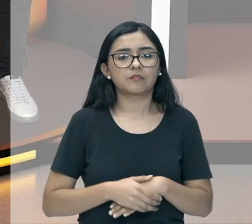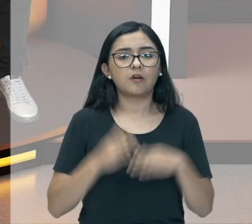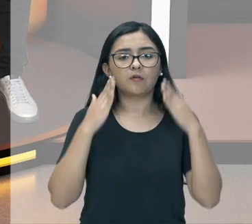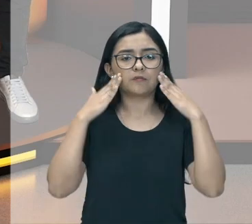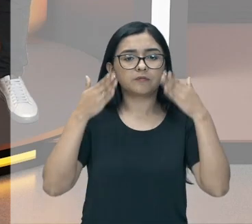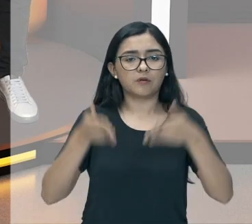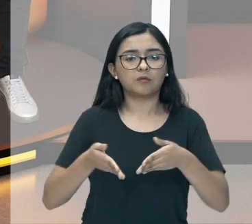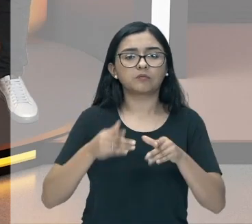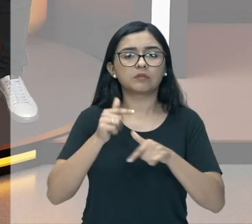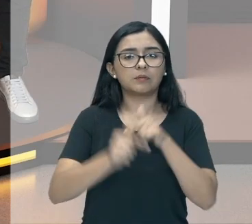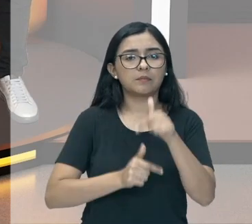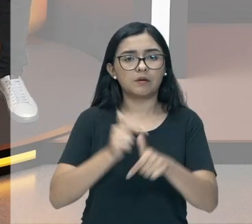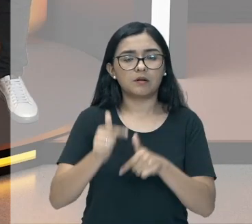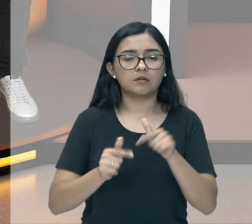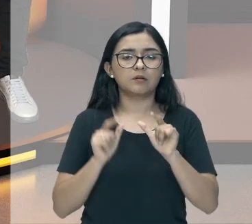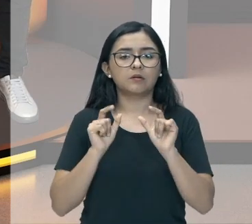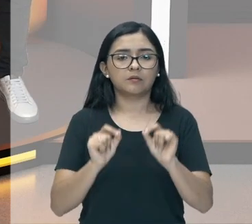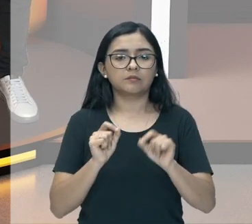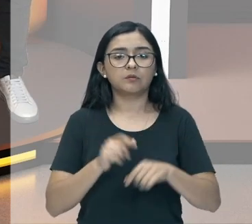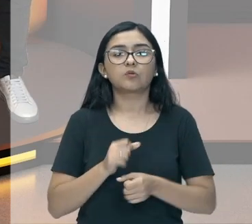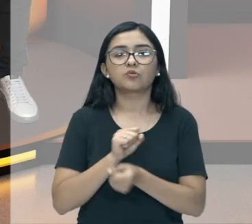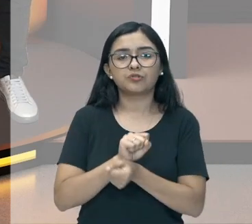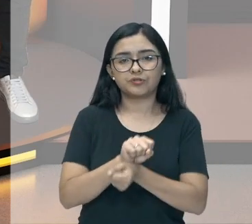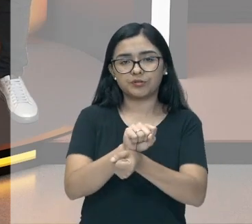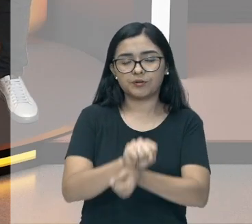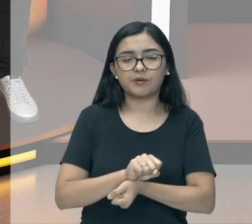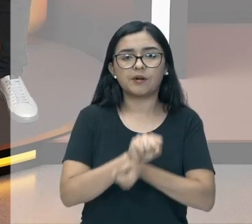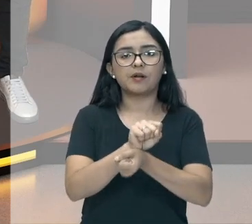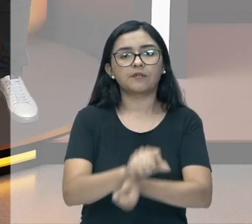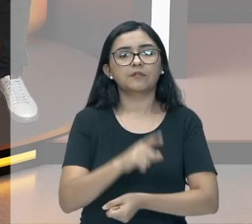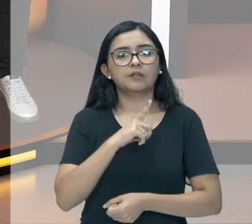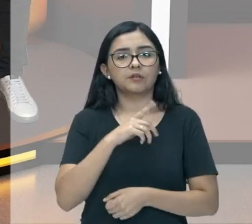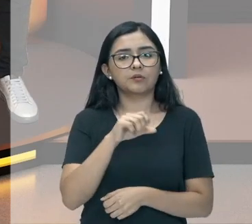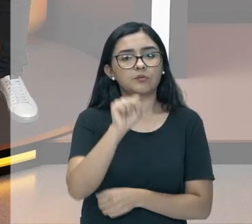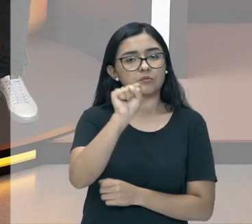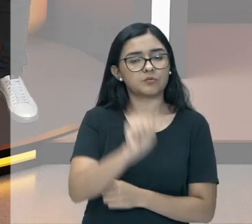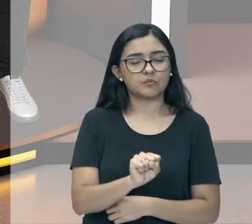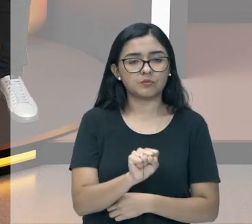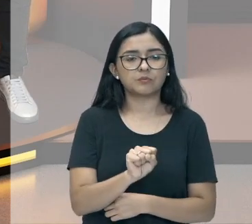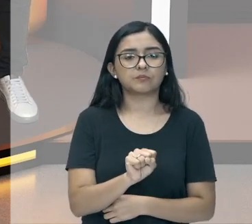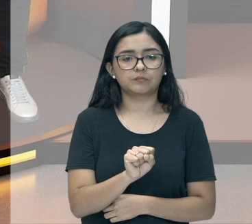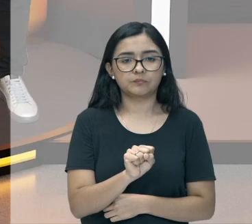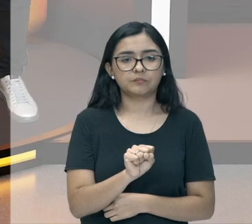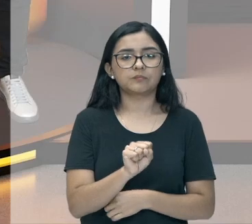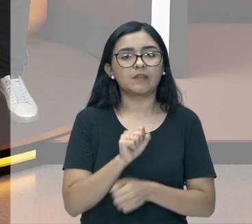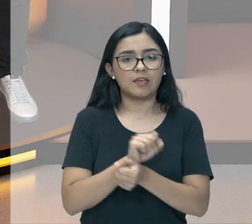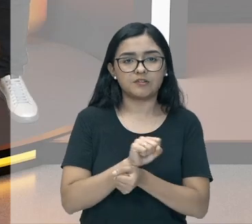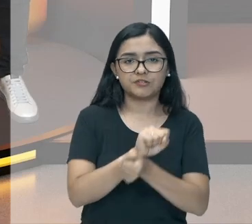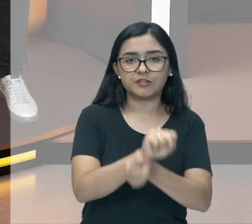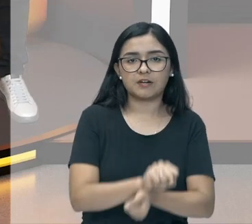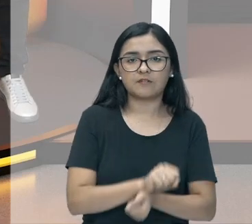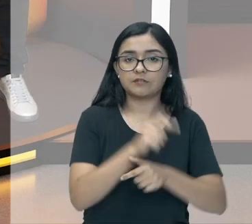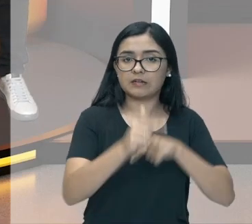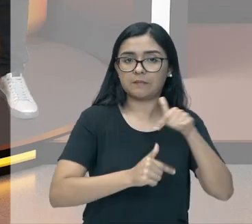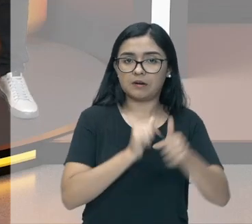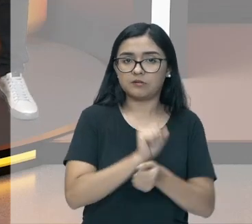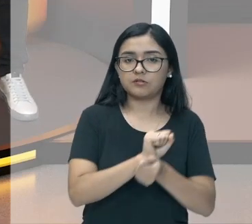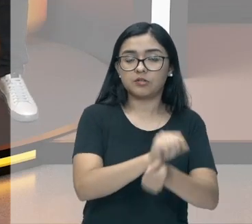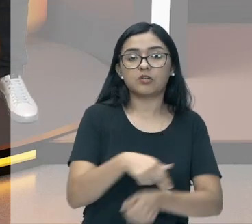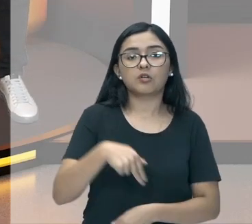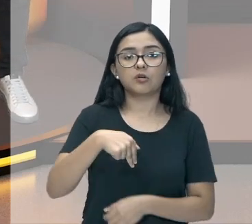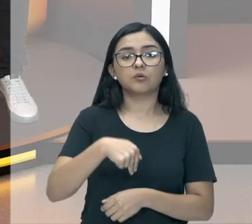com a mão de obra escrava. Então nós vamos ter um sul que é escravista, ou escravocrata, e o